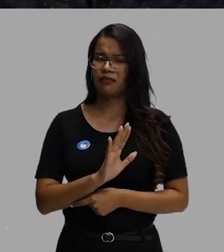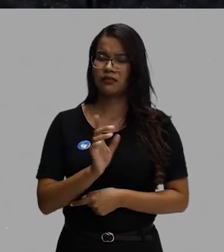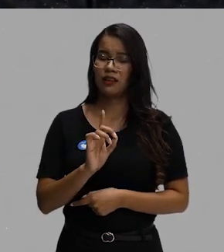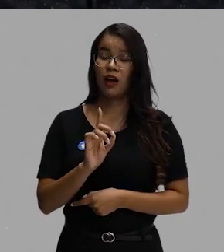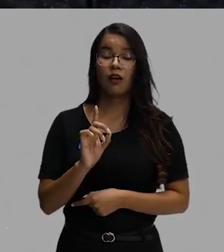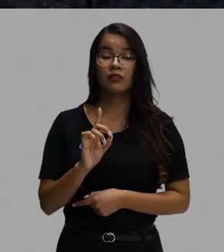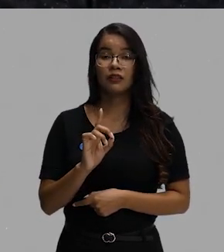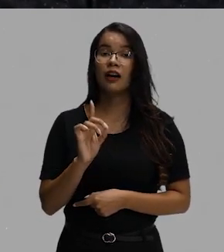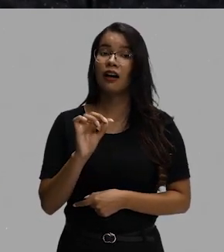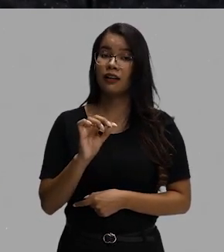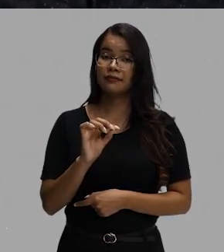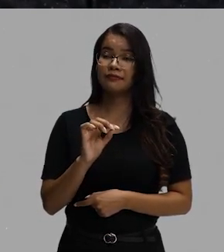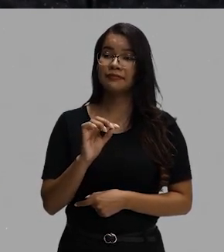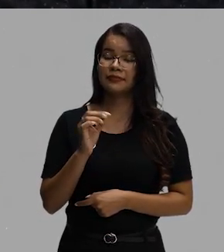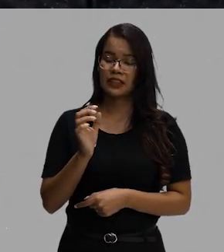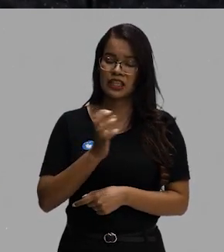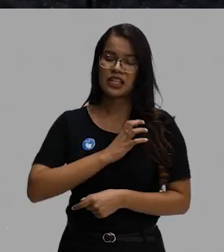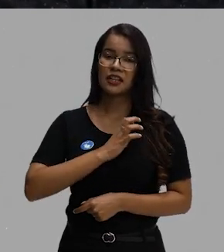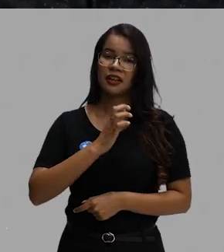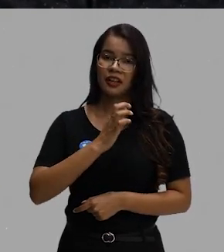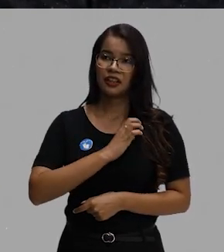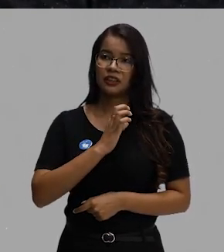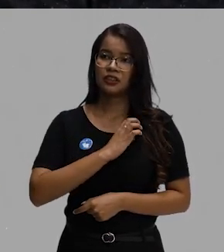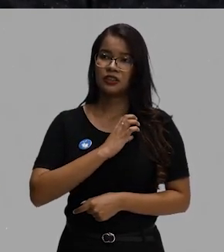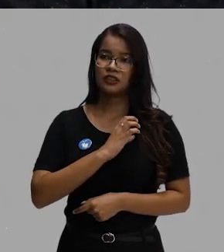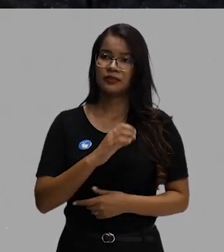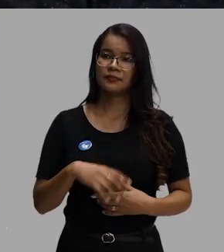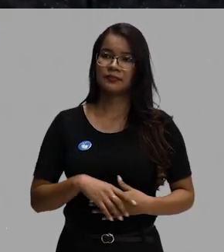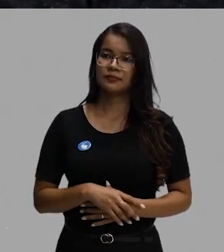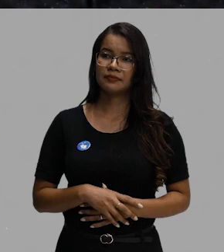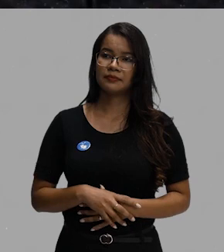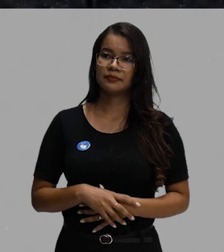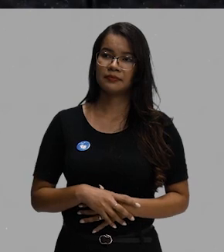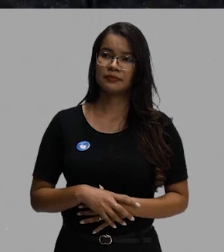Não, não é. É uma geração rica? É. Rica de